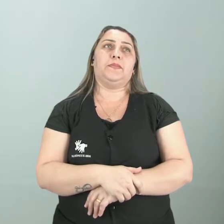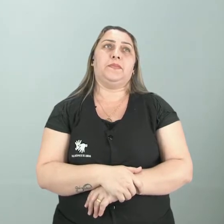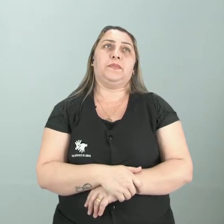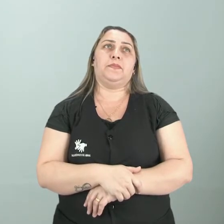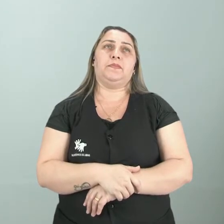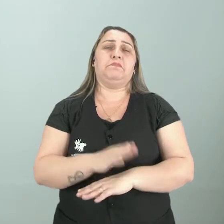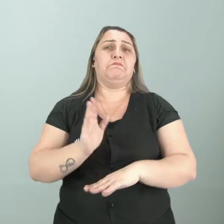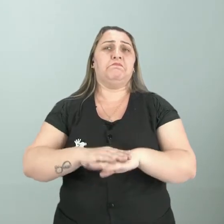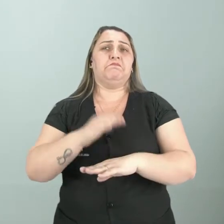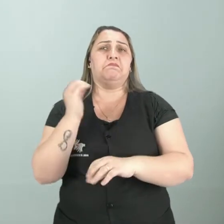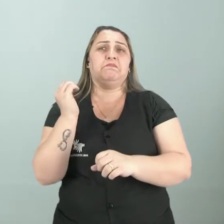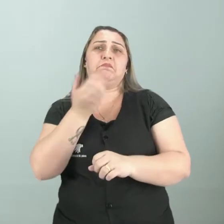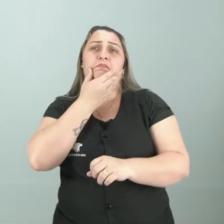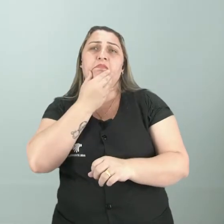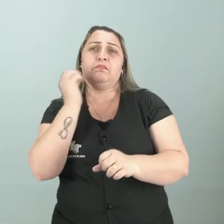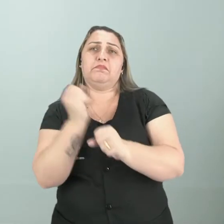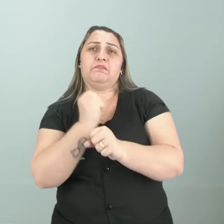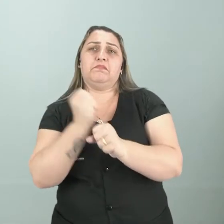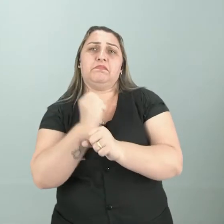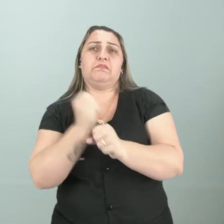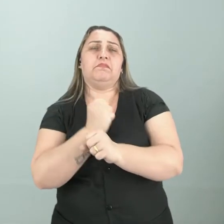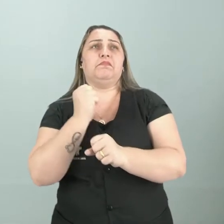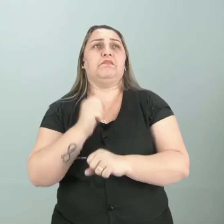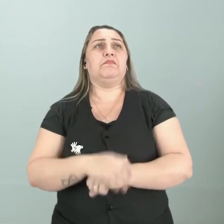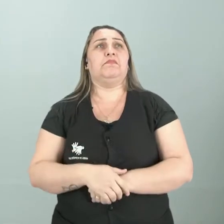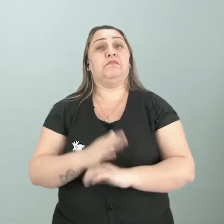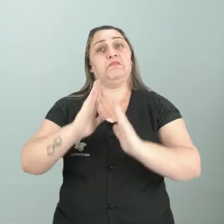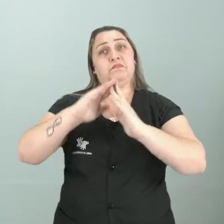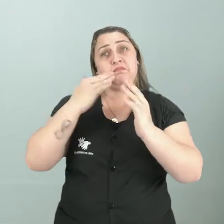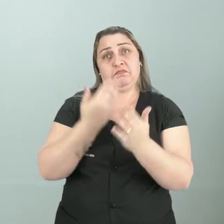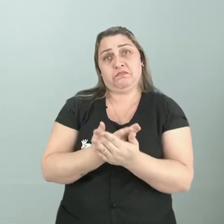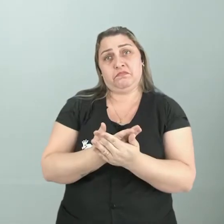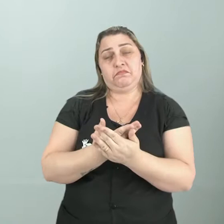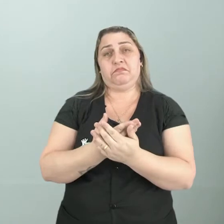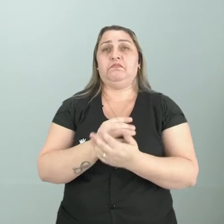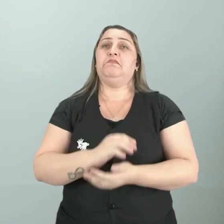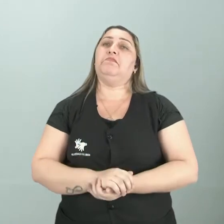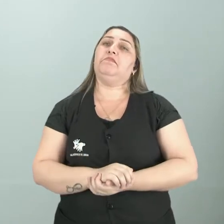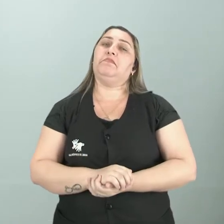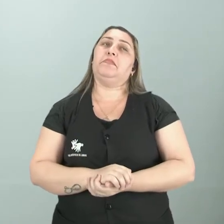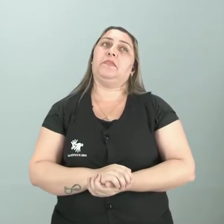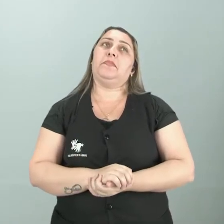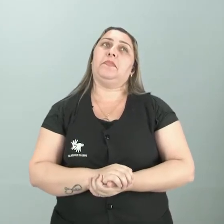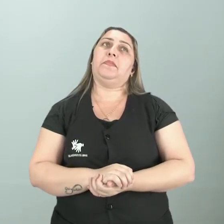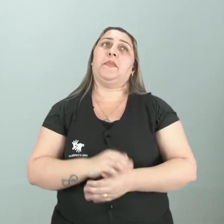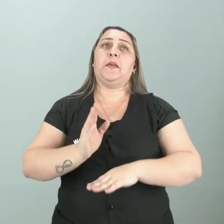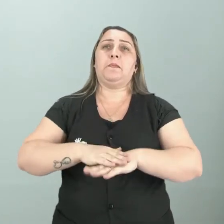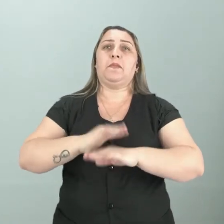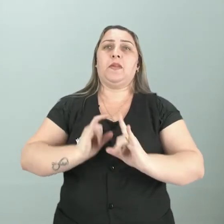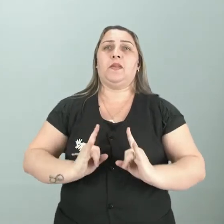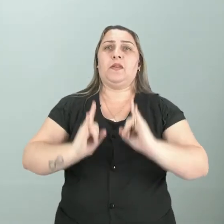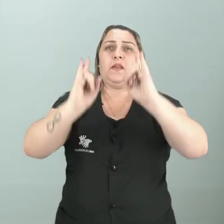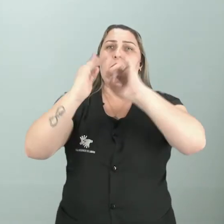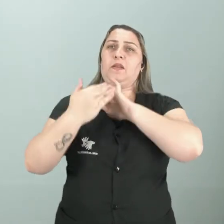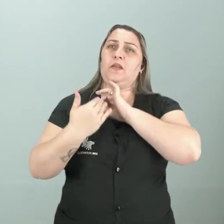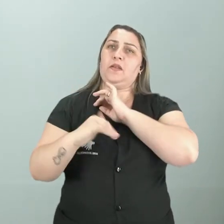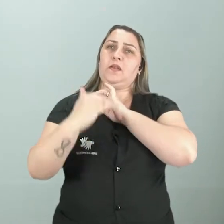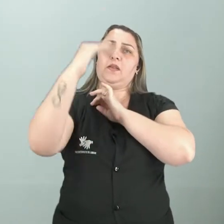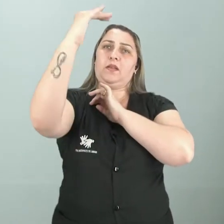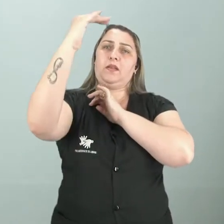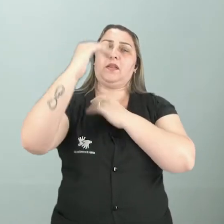O que mais que o homem constrói? O homem constrói escolas, mais